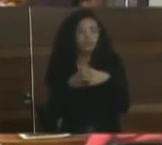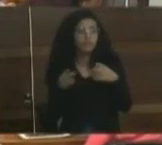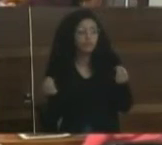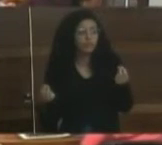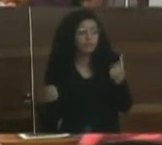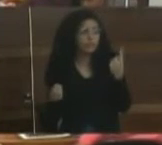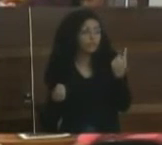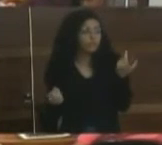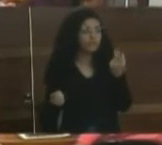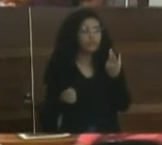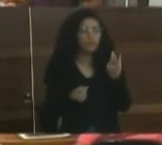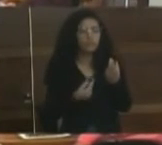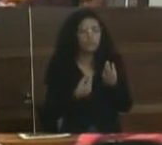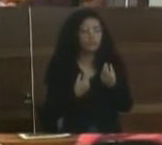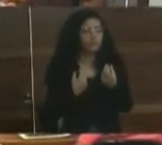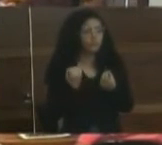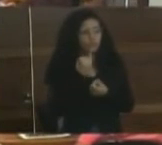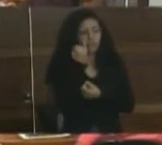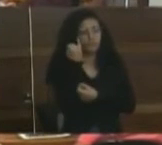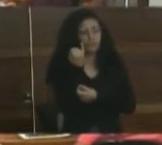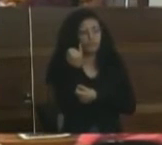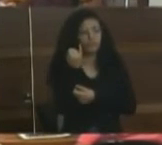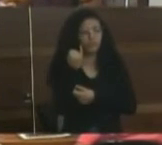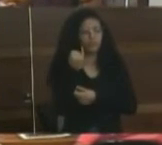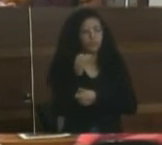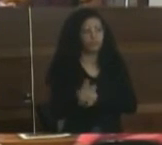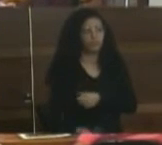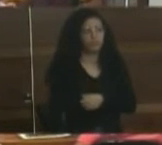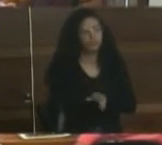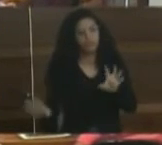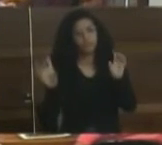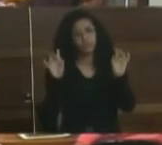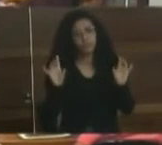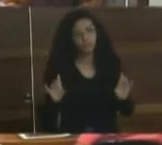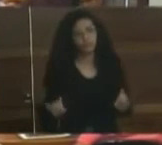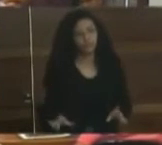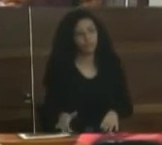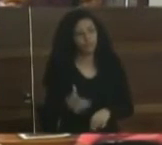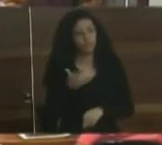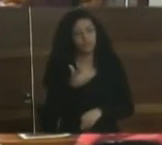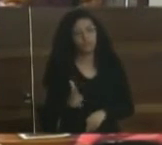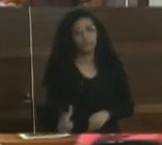é só quando é solicitado ao cantar só com total